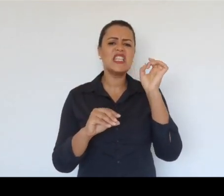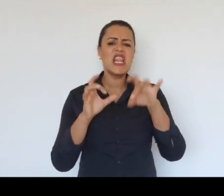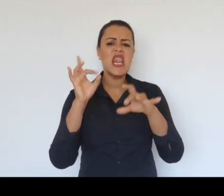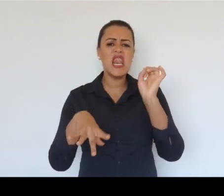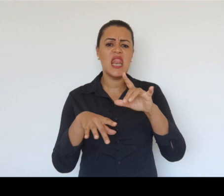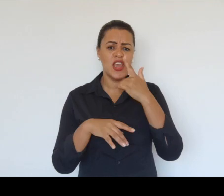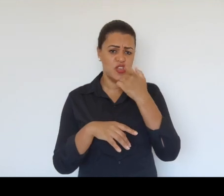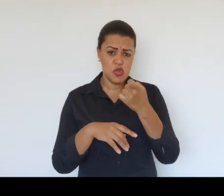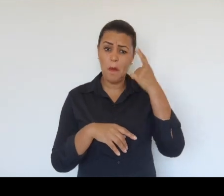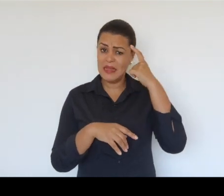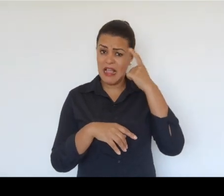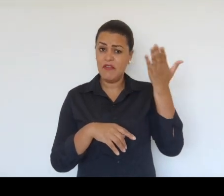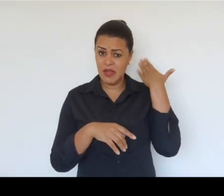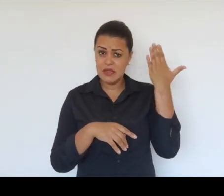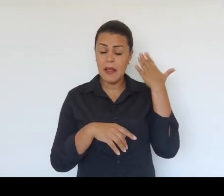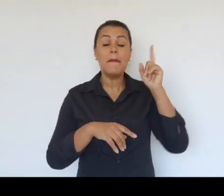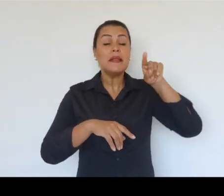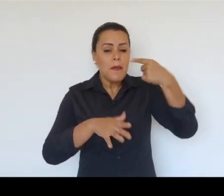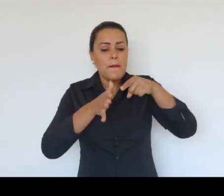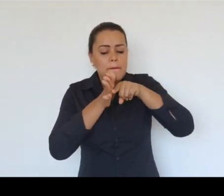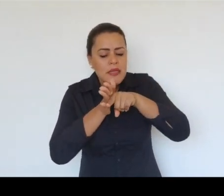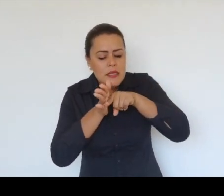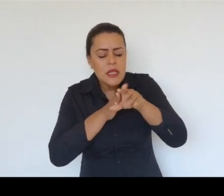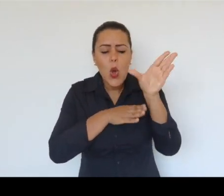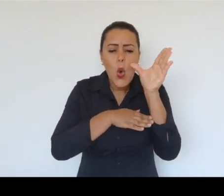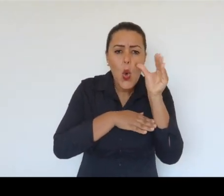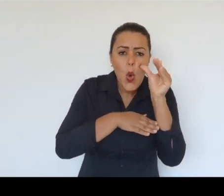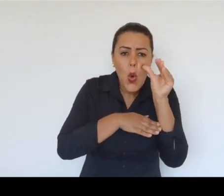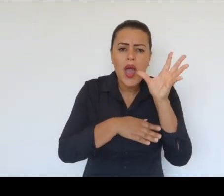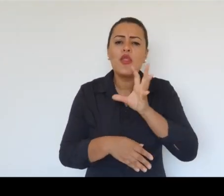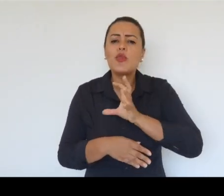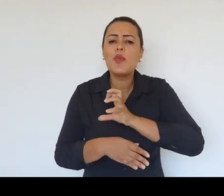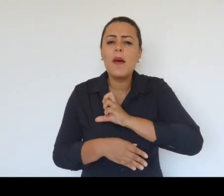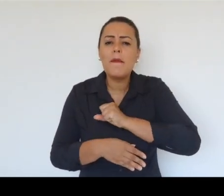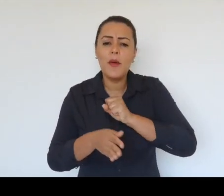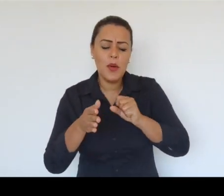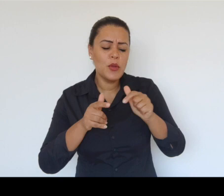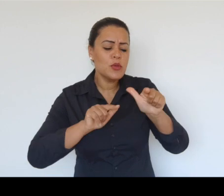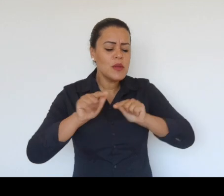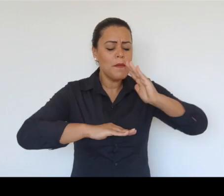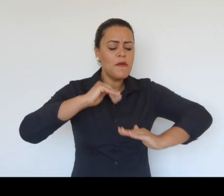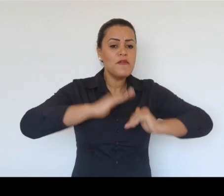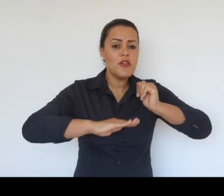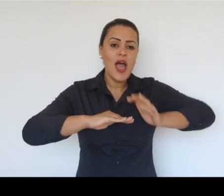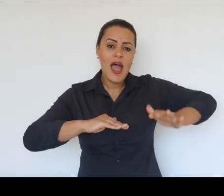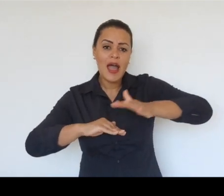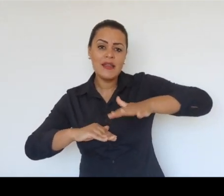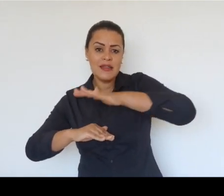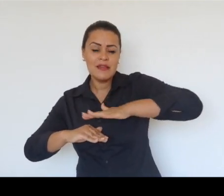lixo. Após muita pesquisa e através da curiosidade, da paixão, do trabalho de profissionais de diversas